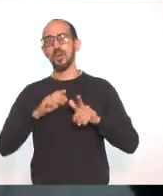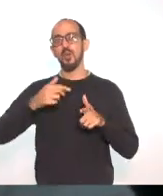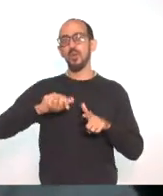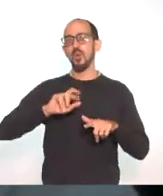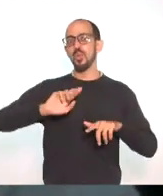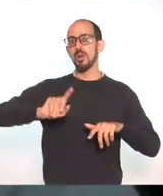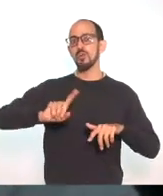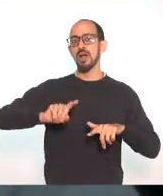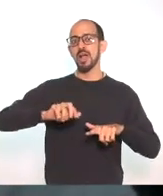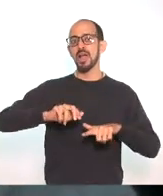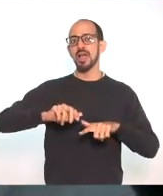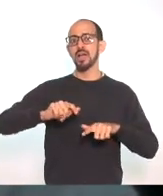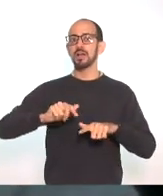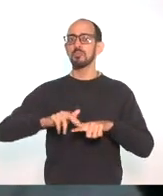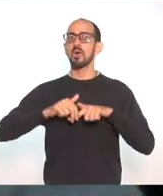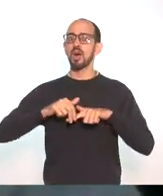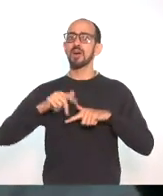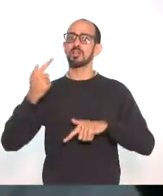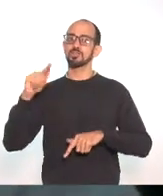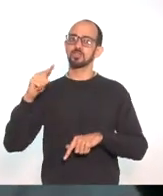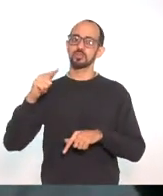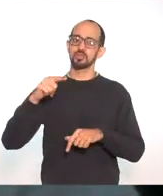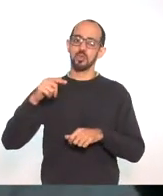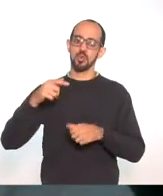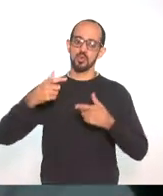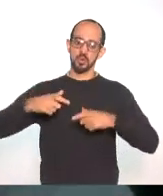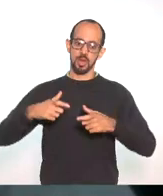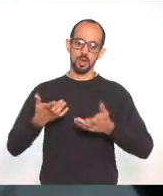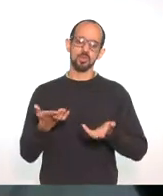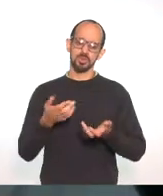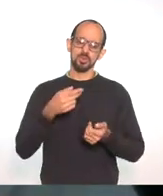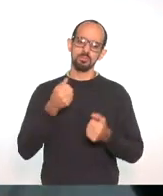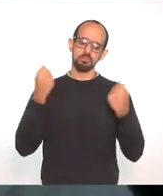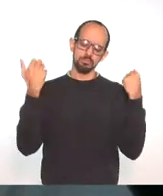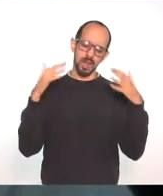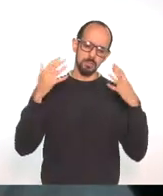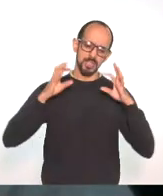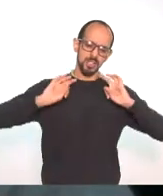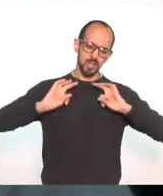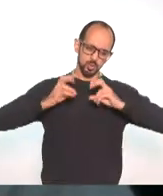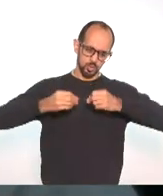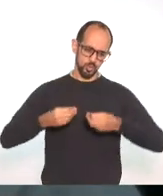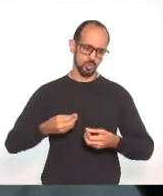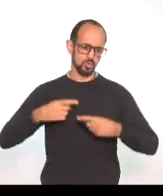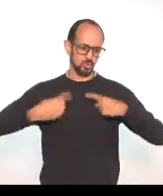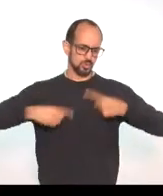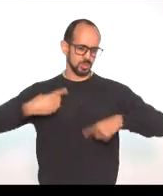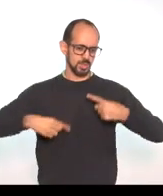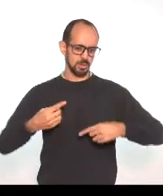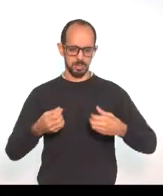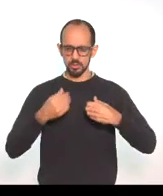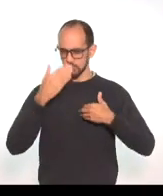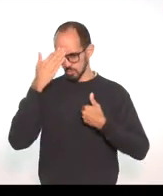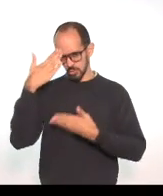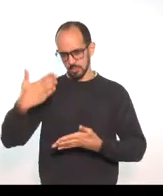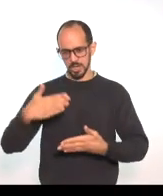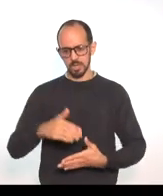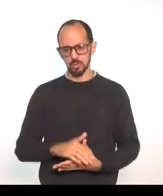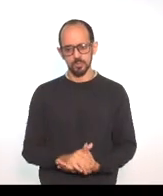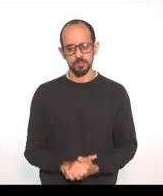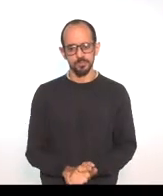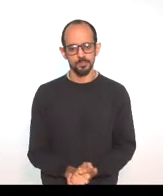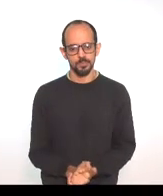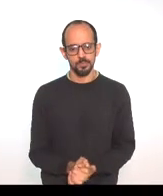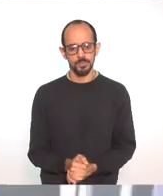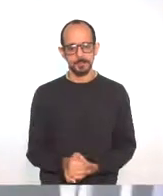gestores vocais E aí reforçando a importância desse debate sobre governança e parabéns para todo mundo que tá nesse debate Muito obrigado é